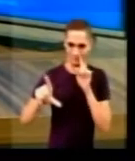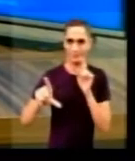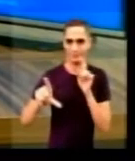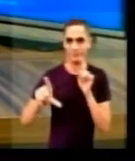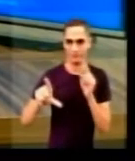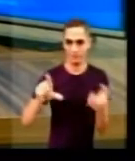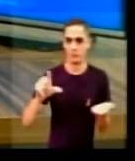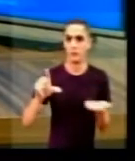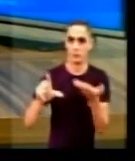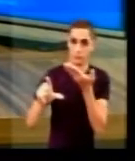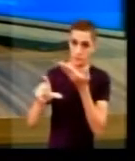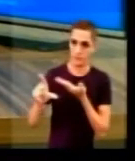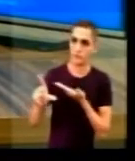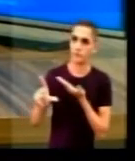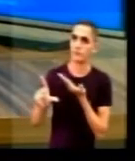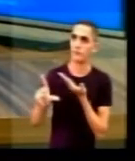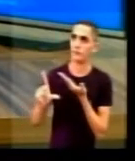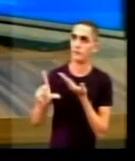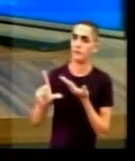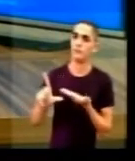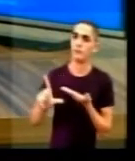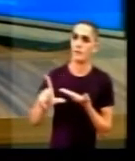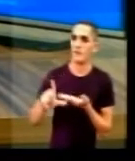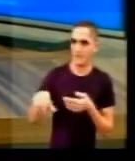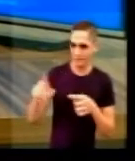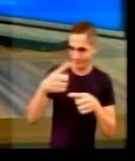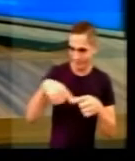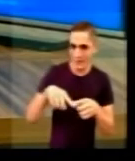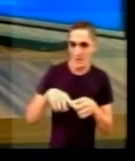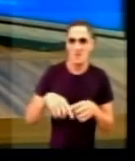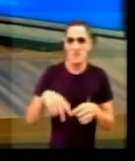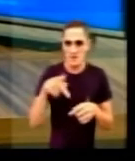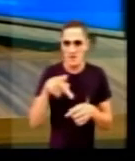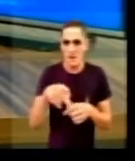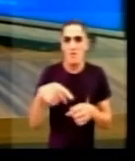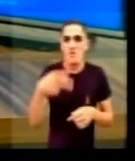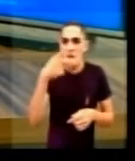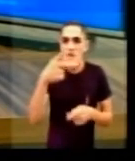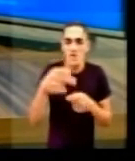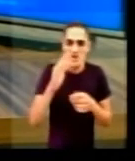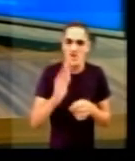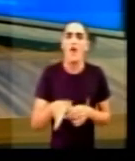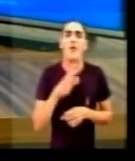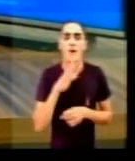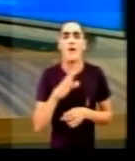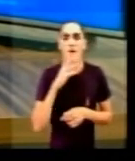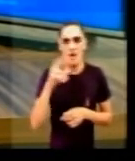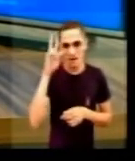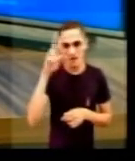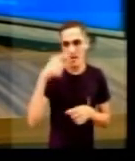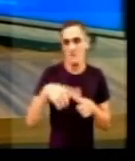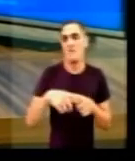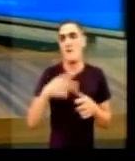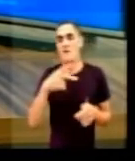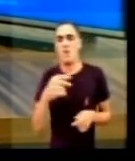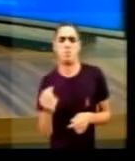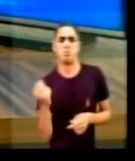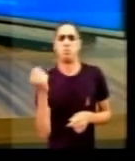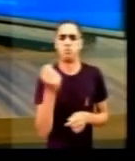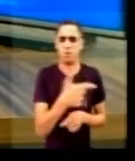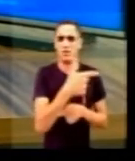conhece essa história aí, deve estar cansado. Ô, velho chato, fica o tempo todo falando a mesma coisa, mas é